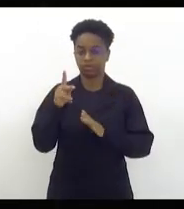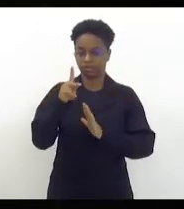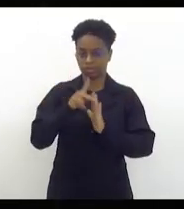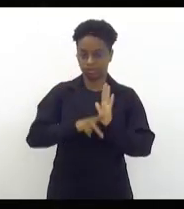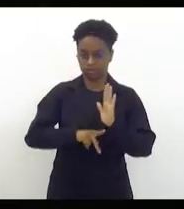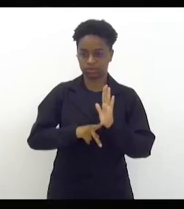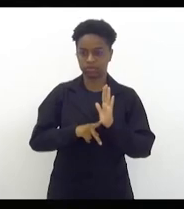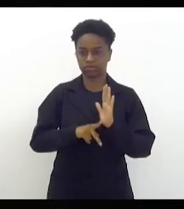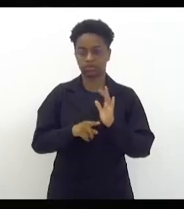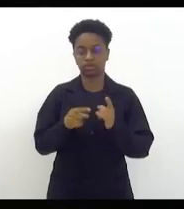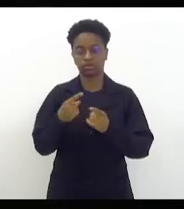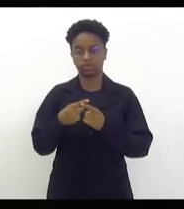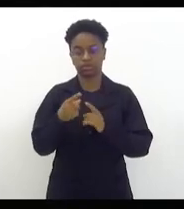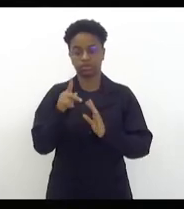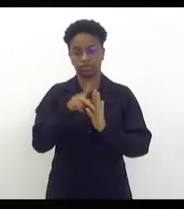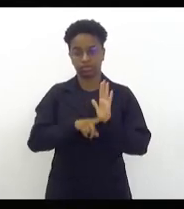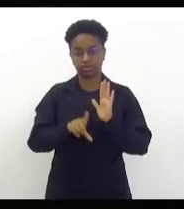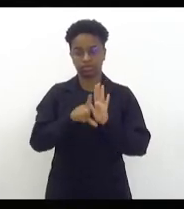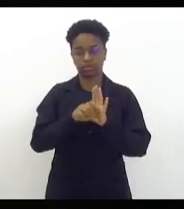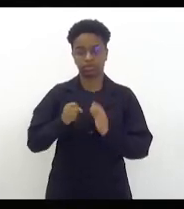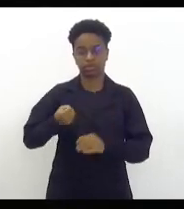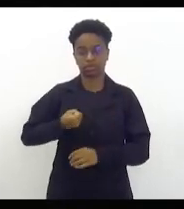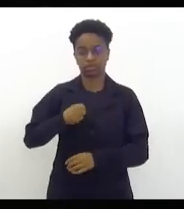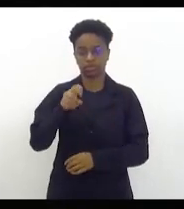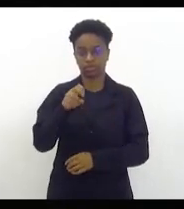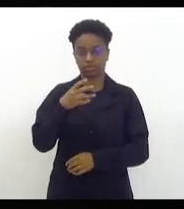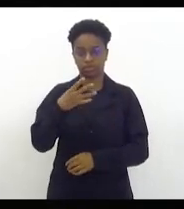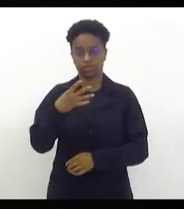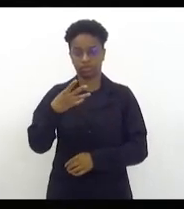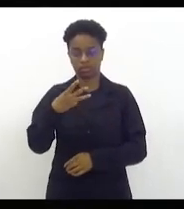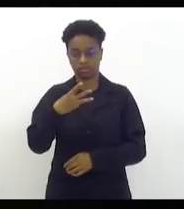o projeto de lei número